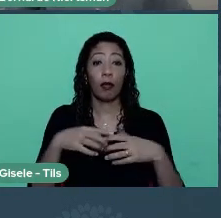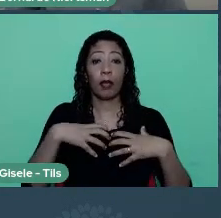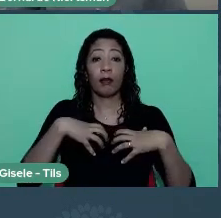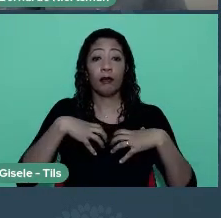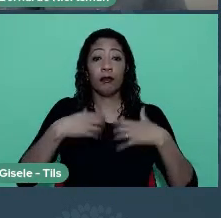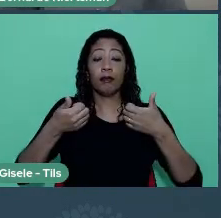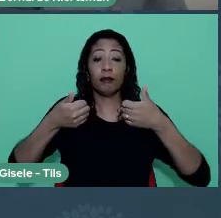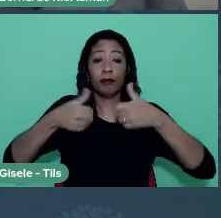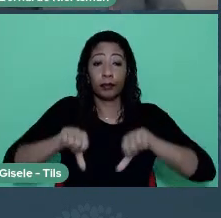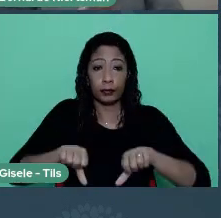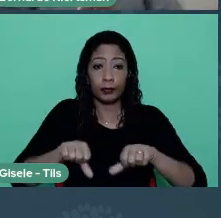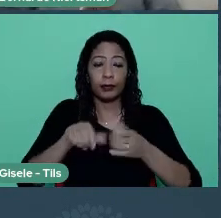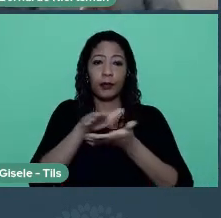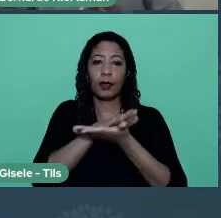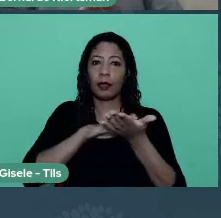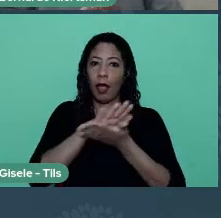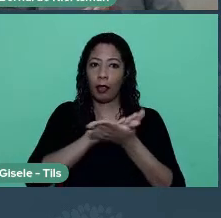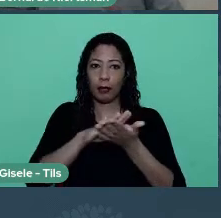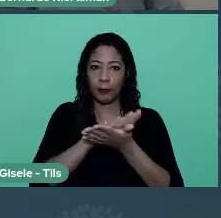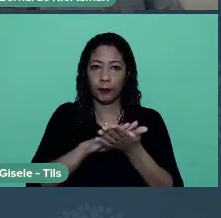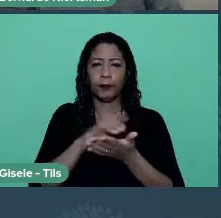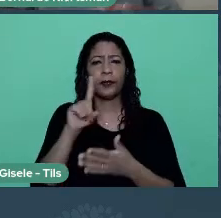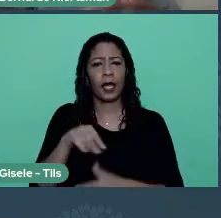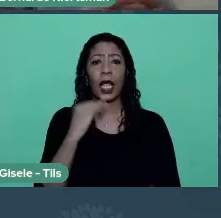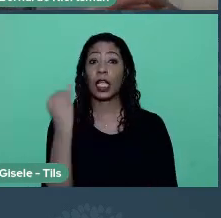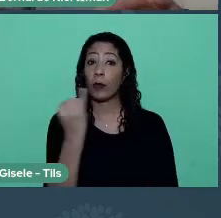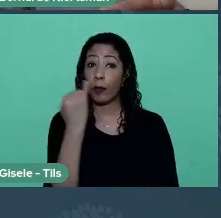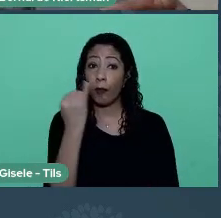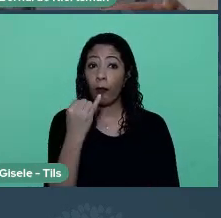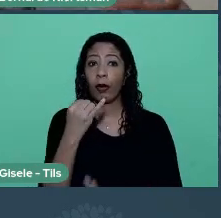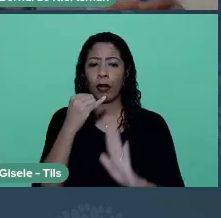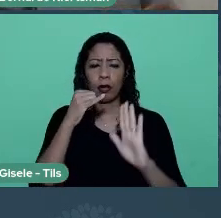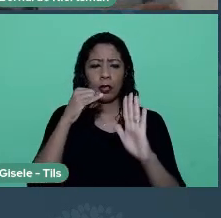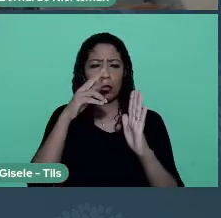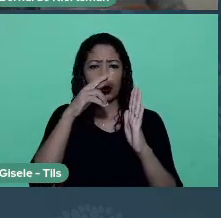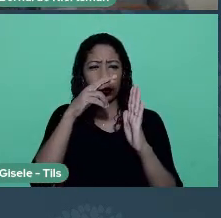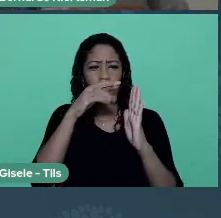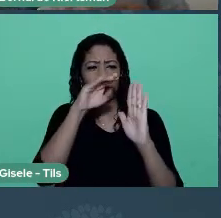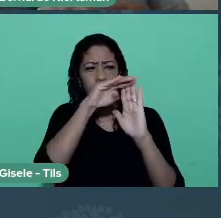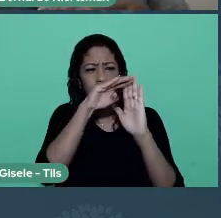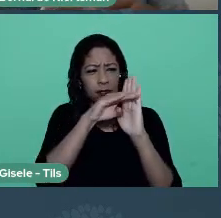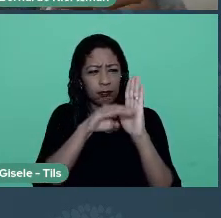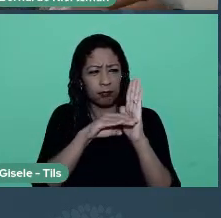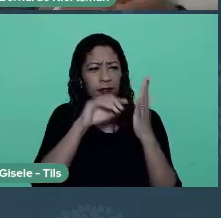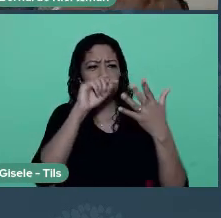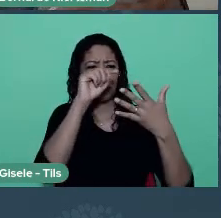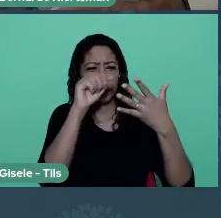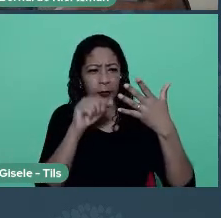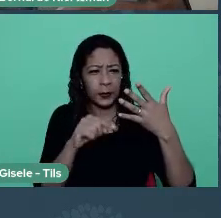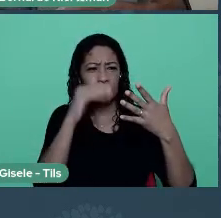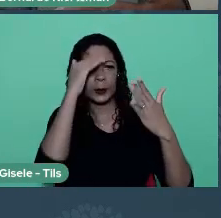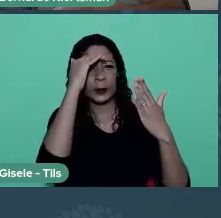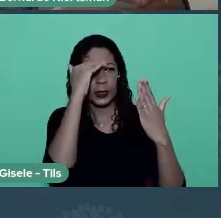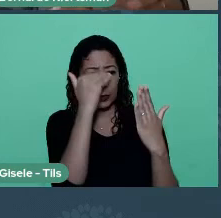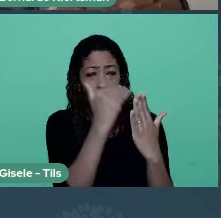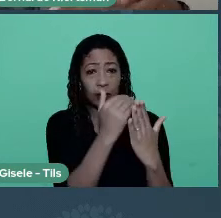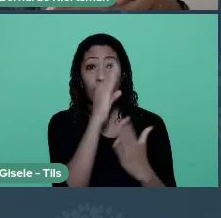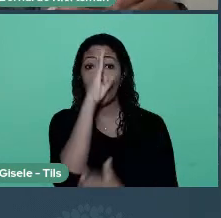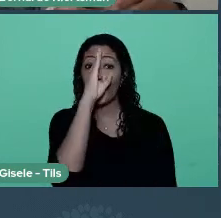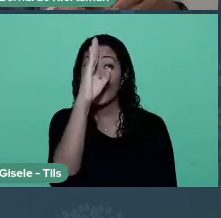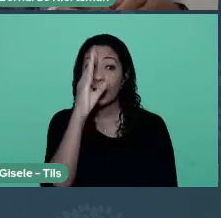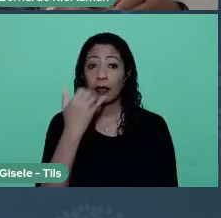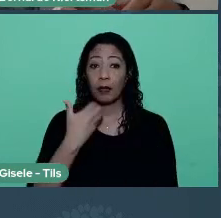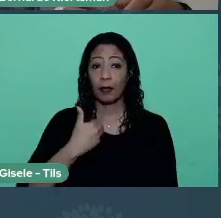tem. É muito importante a gente ser criterioso no diagnóstico, principalmente em crianças pequenas, e porque